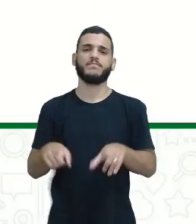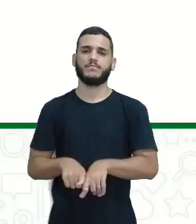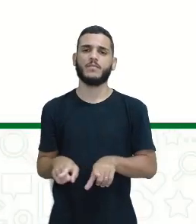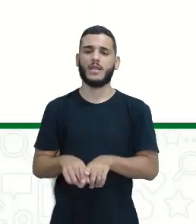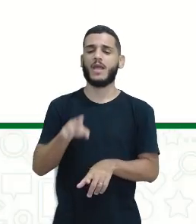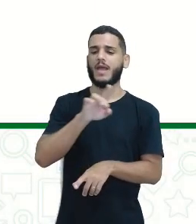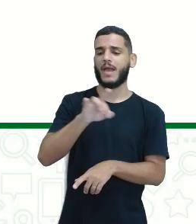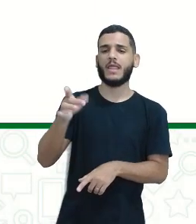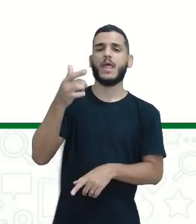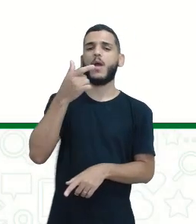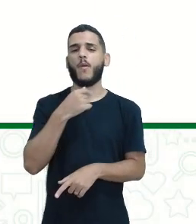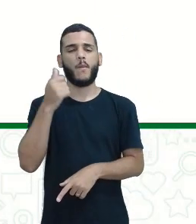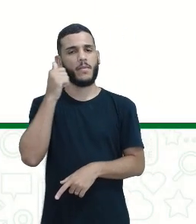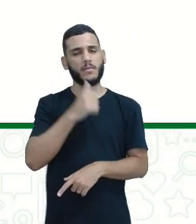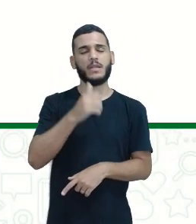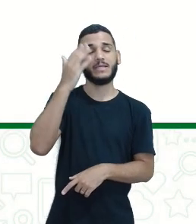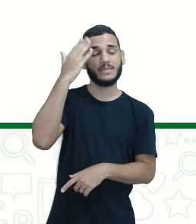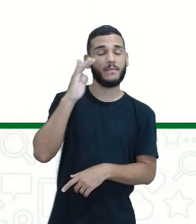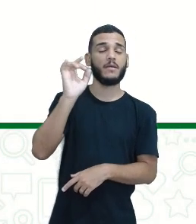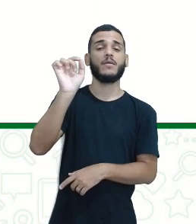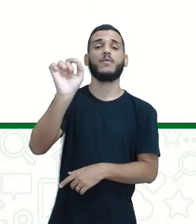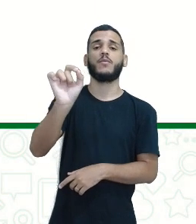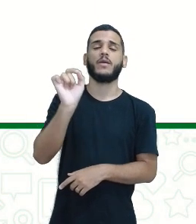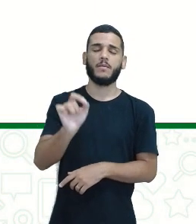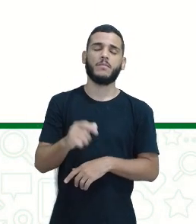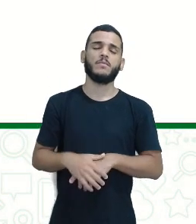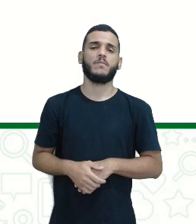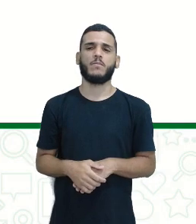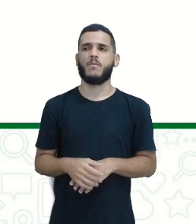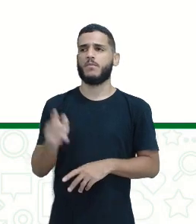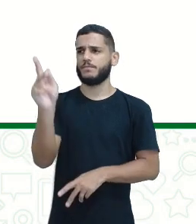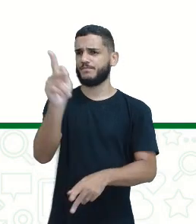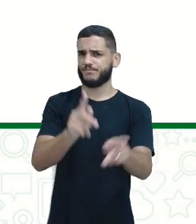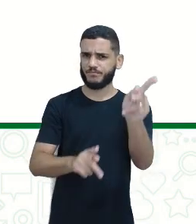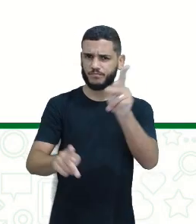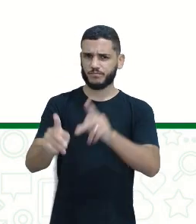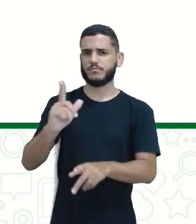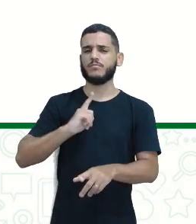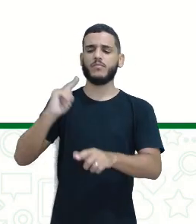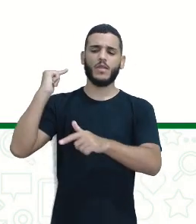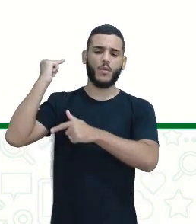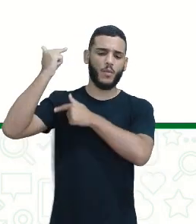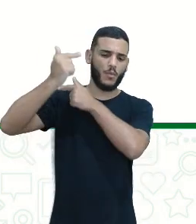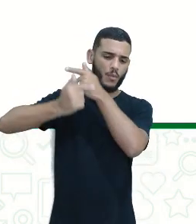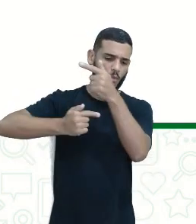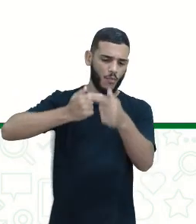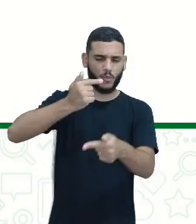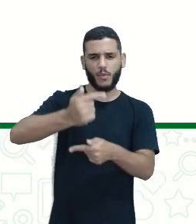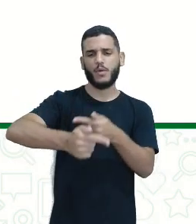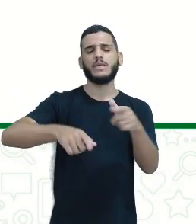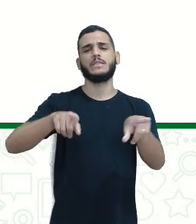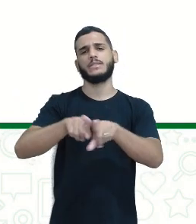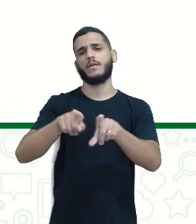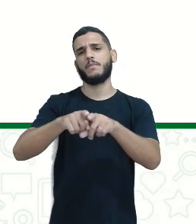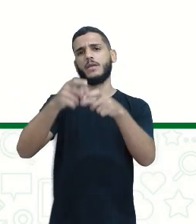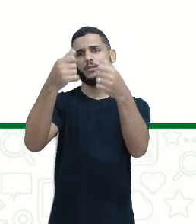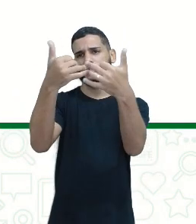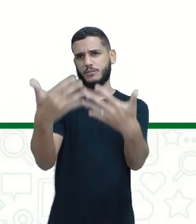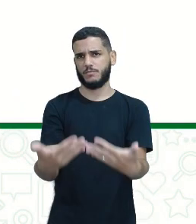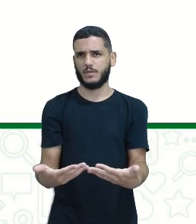griot, cada griote vai saber desse povo, vai saber das gerações, vai saber contar